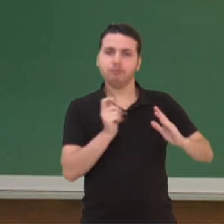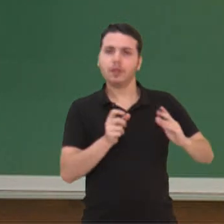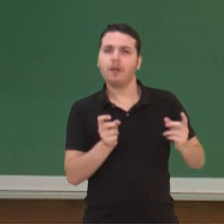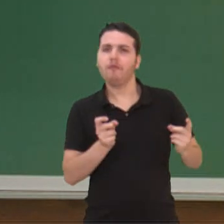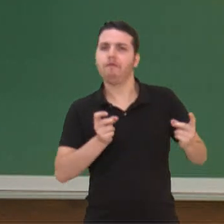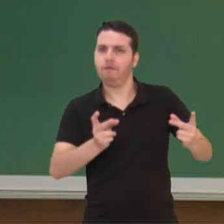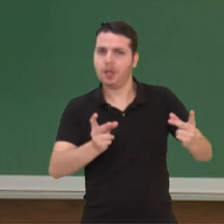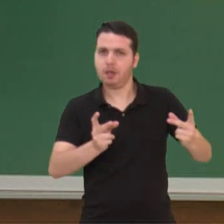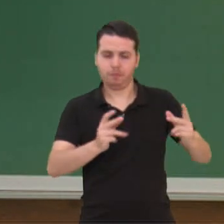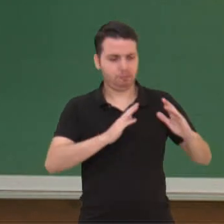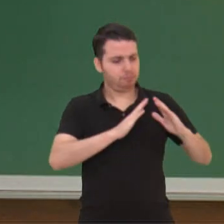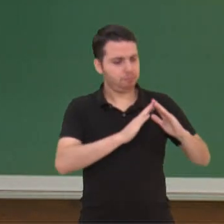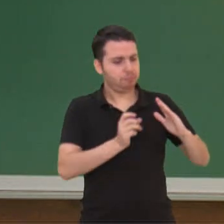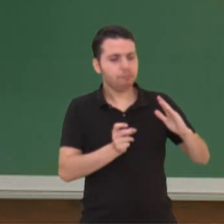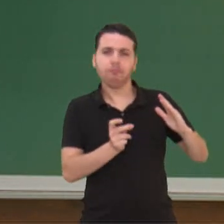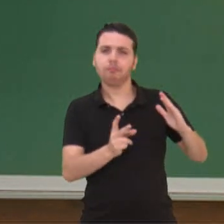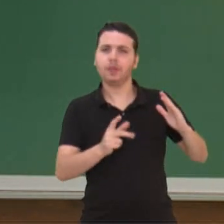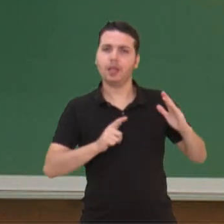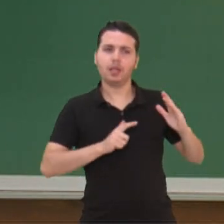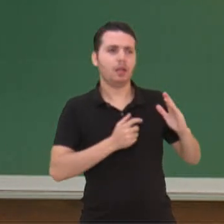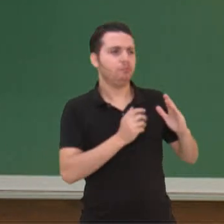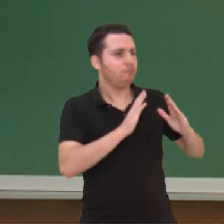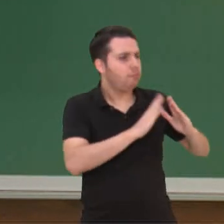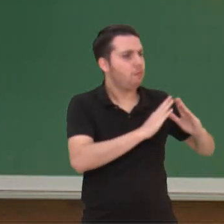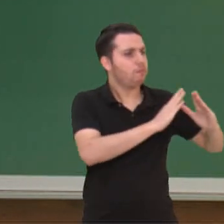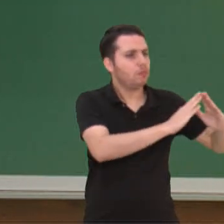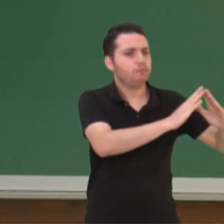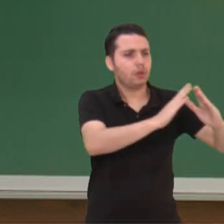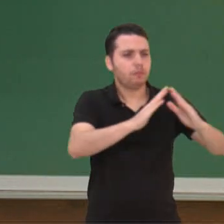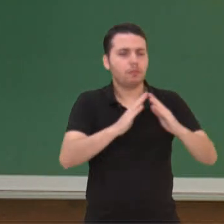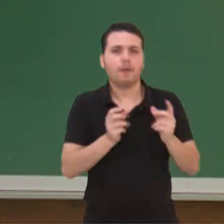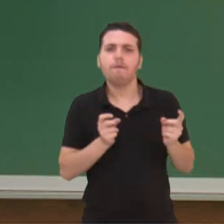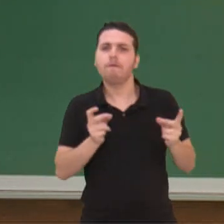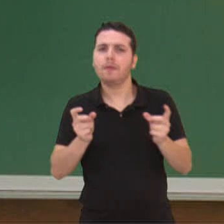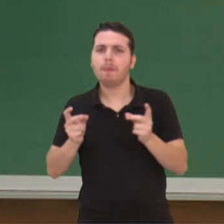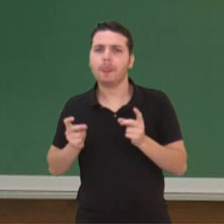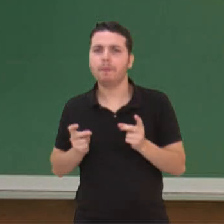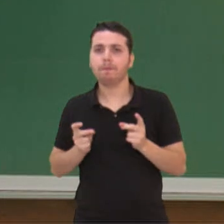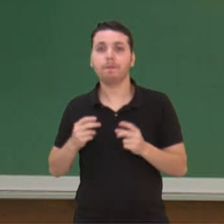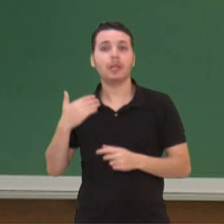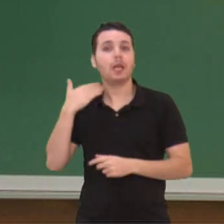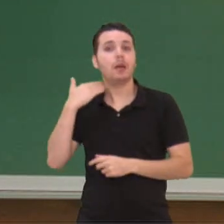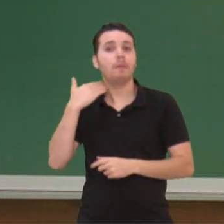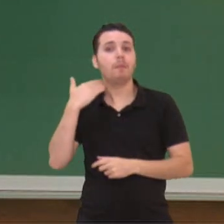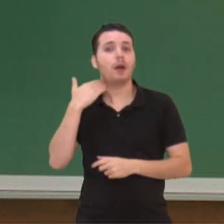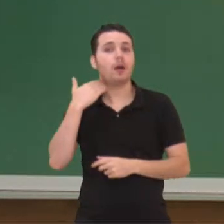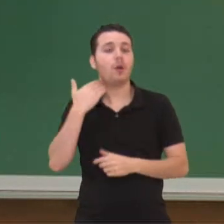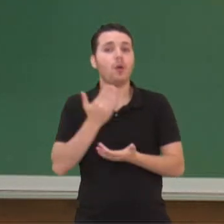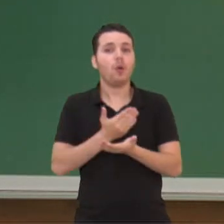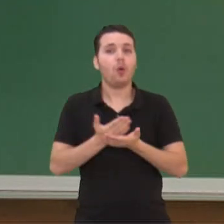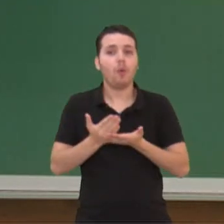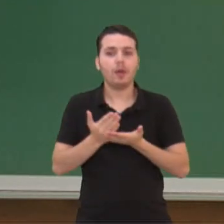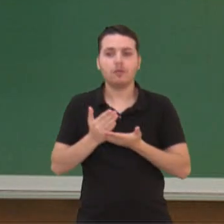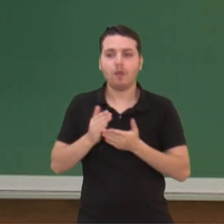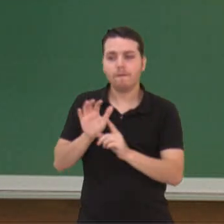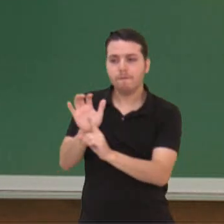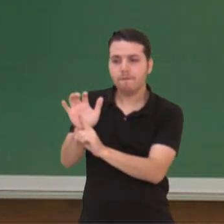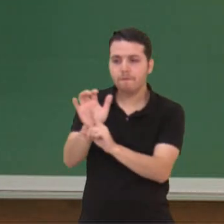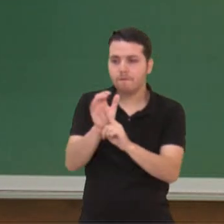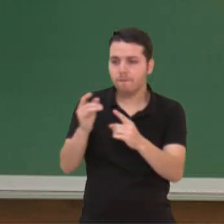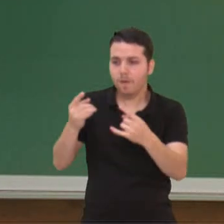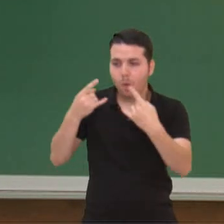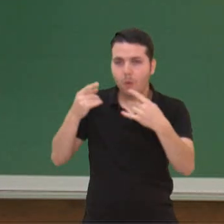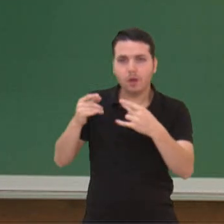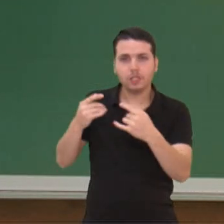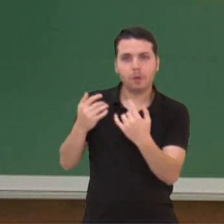tinha um grande número de casas à venda e os bancos começaram a atrair compradores para essas casas. Só